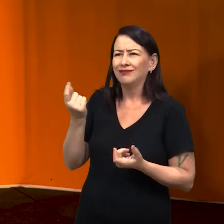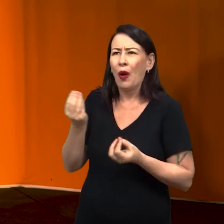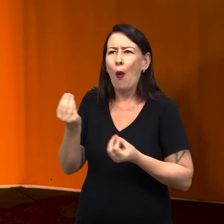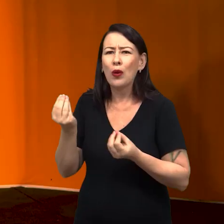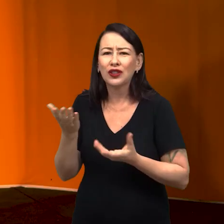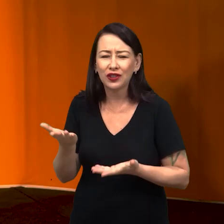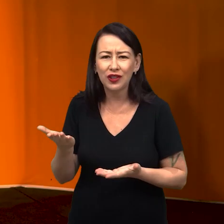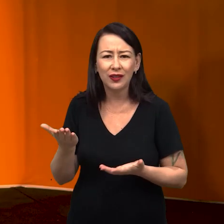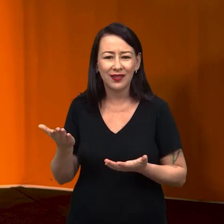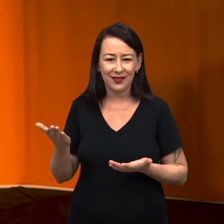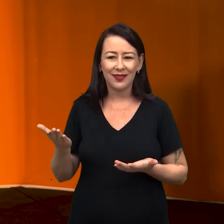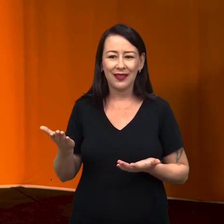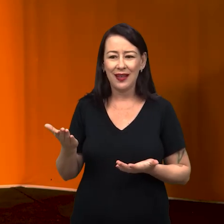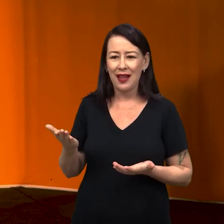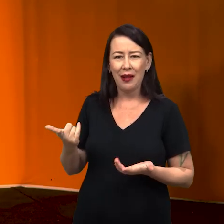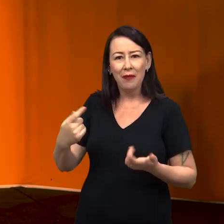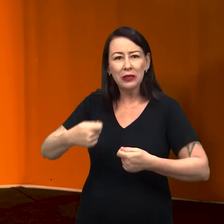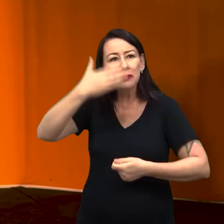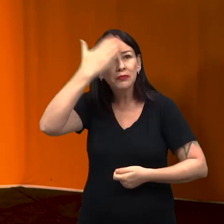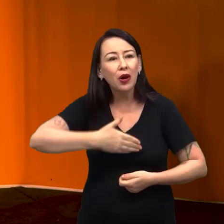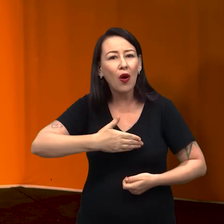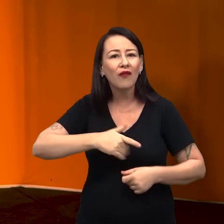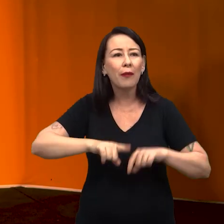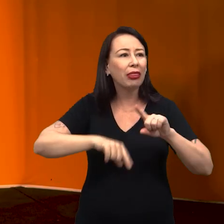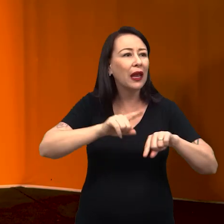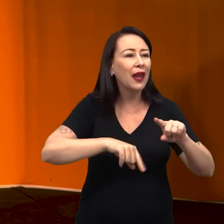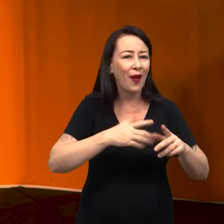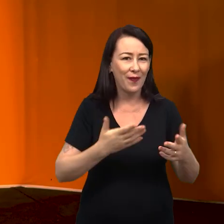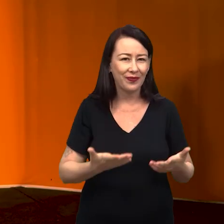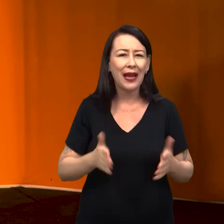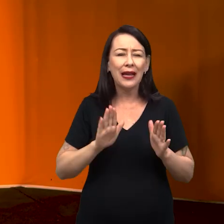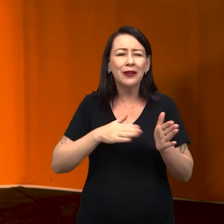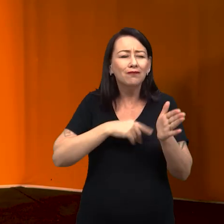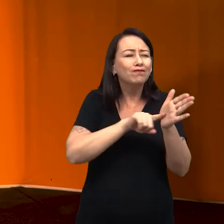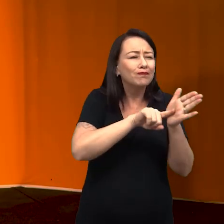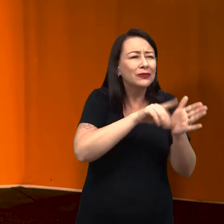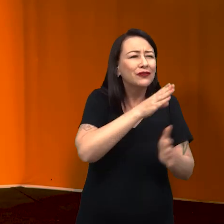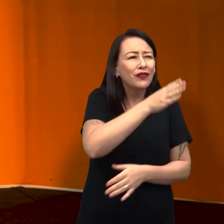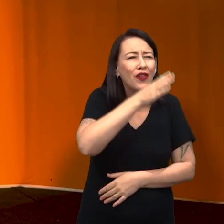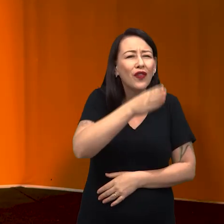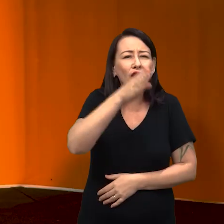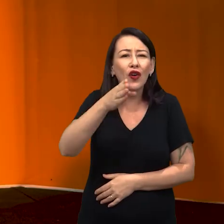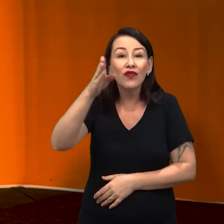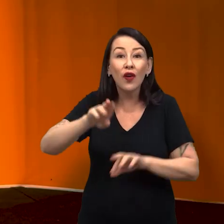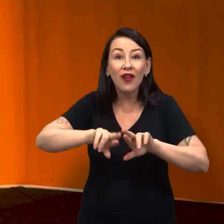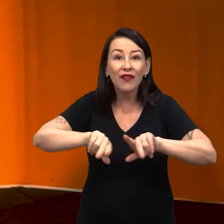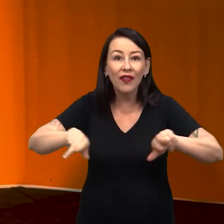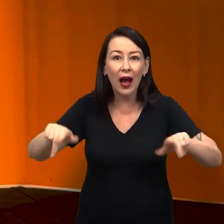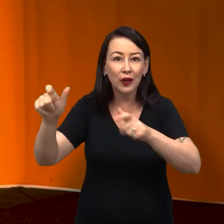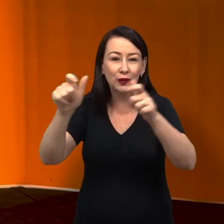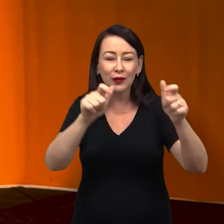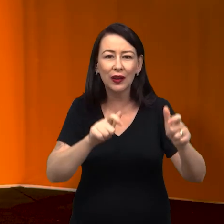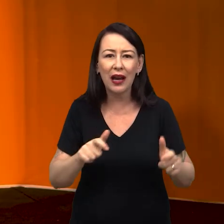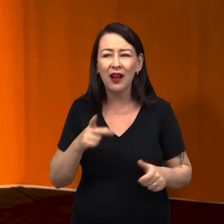tem que ter material para... E como eu pesquisei em muitos lugares, a afirmação deles, mas cada